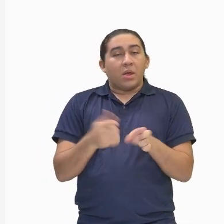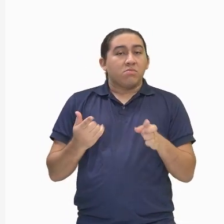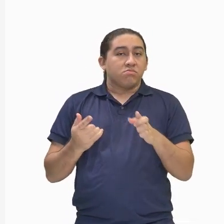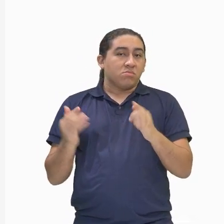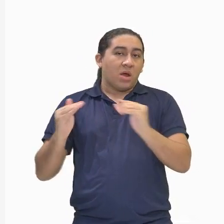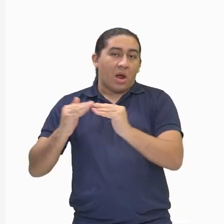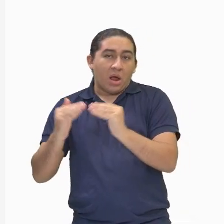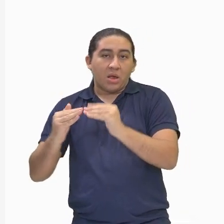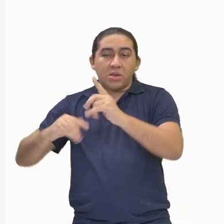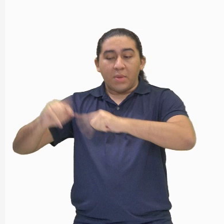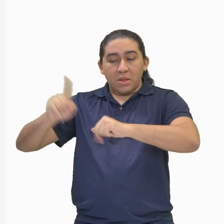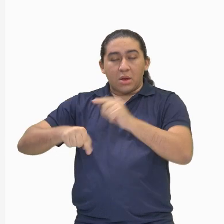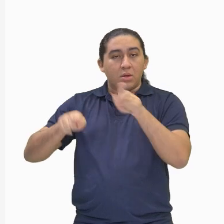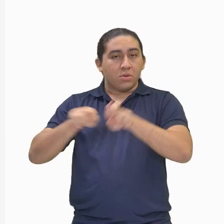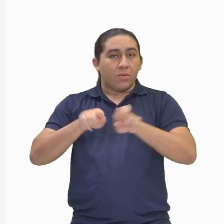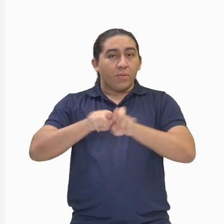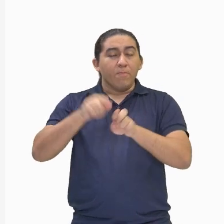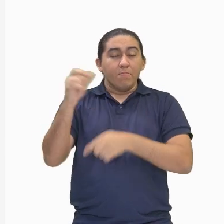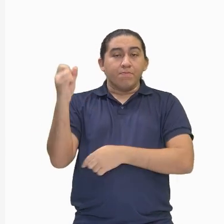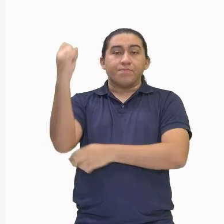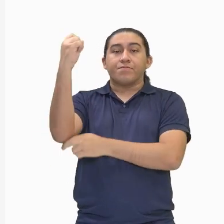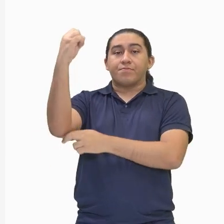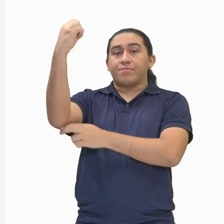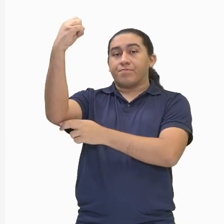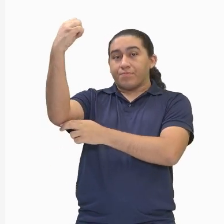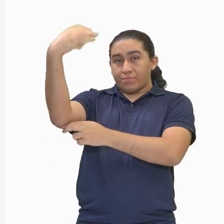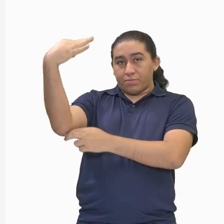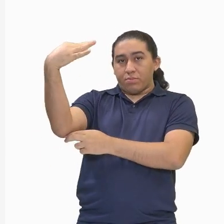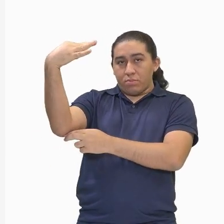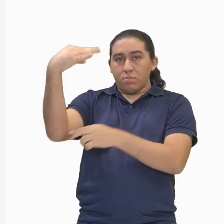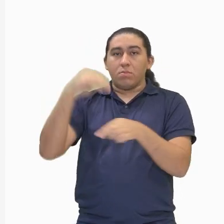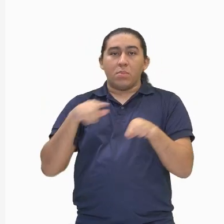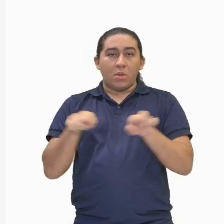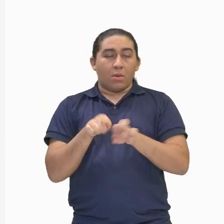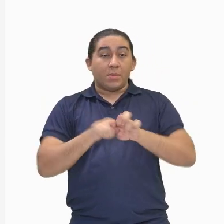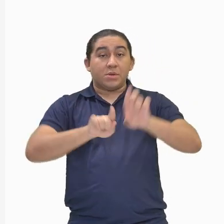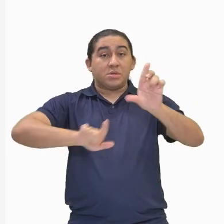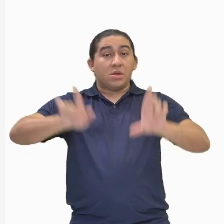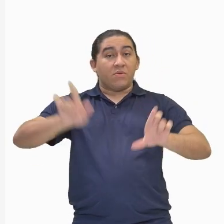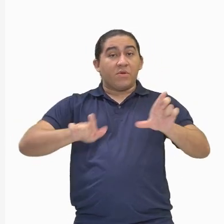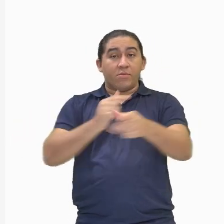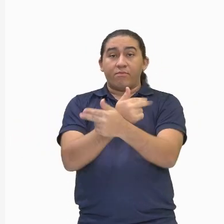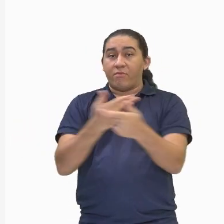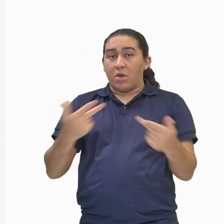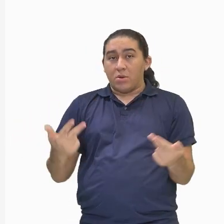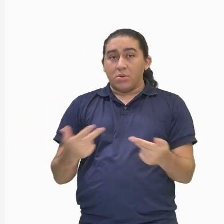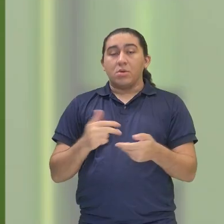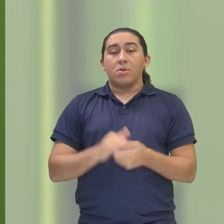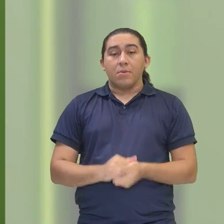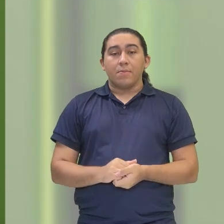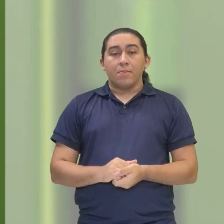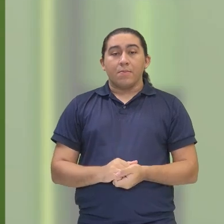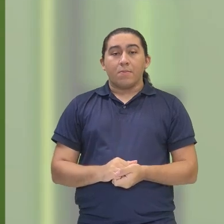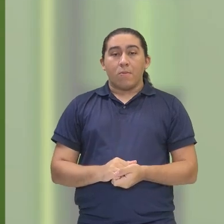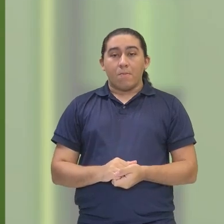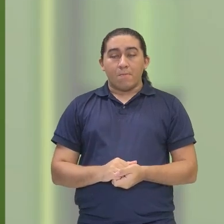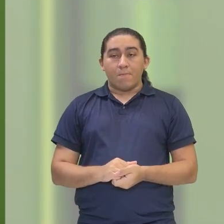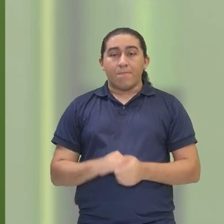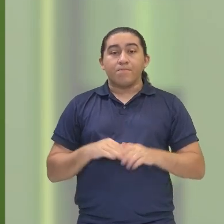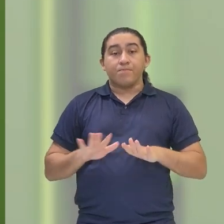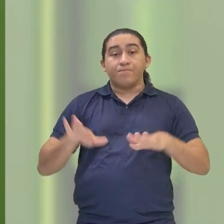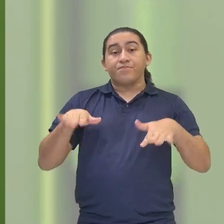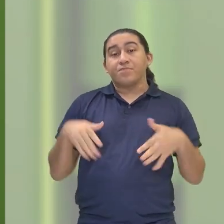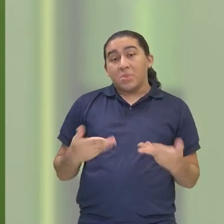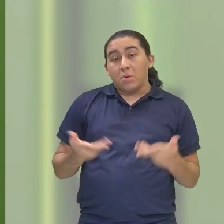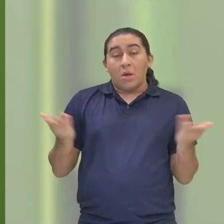eletrodomésticos, iluminação, né? São as lâmpadas, televisores, dentre outros aparelhos. E agora, pessoal, a